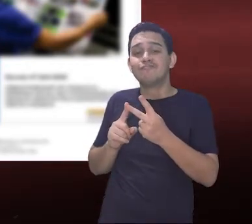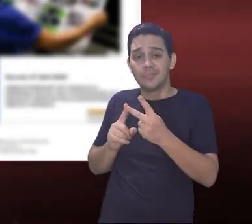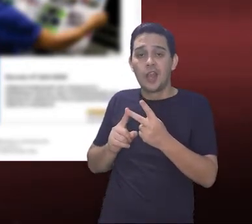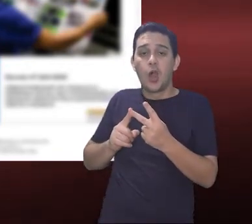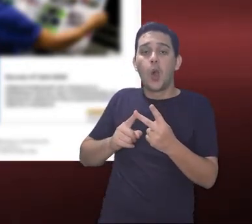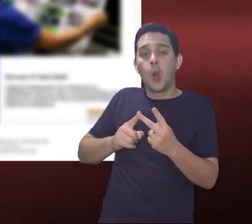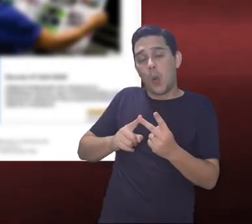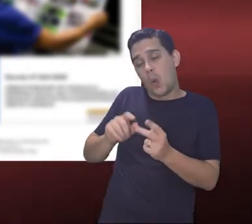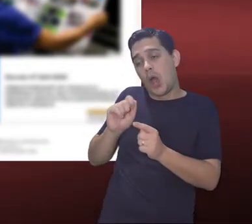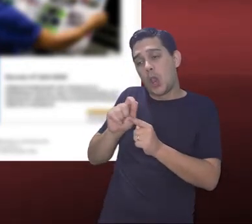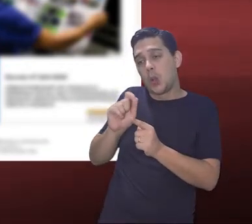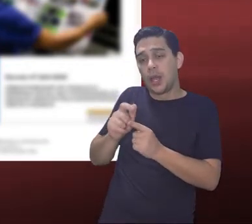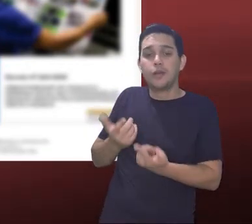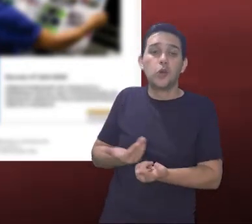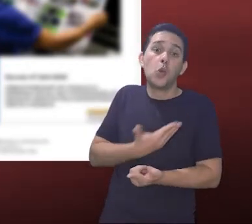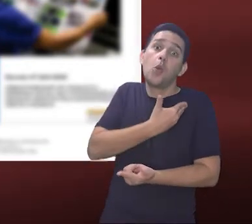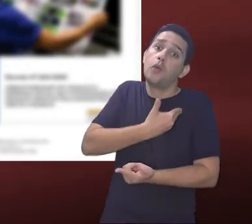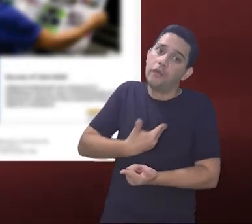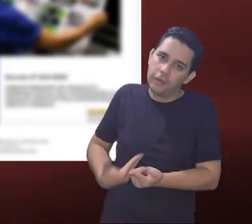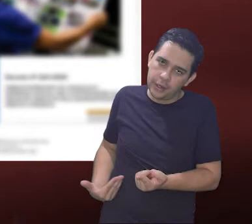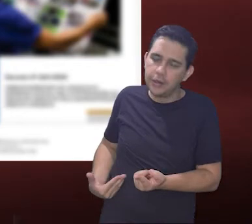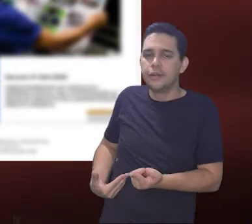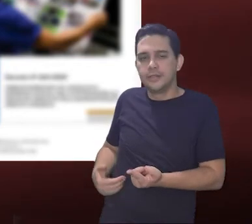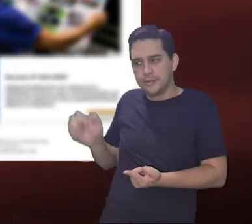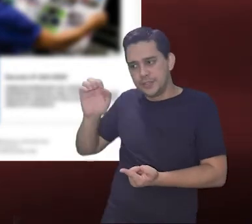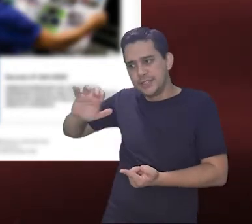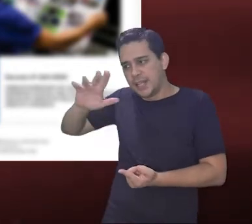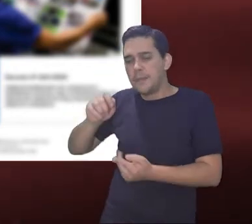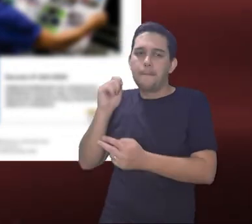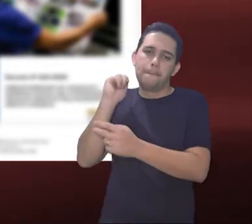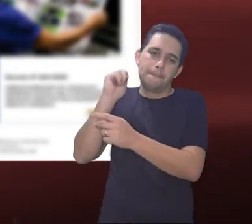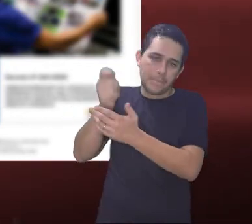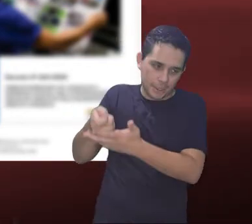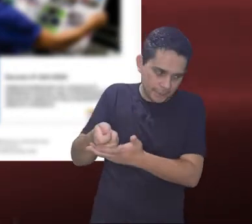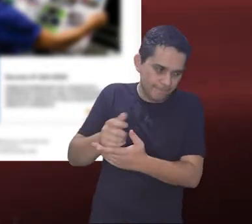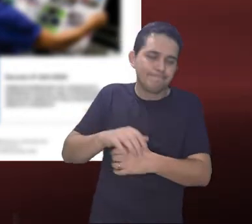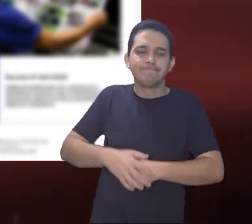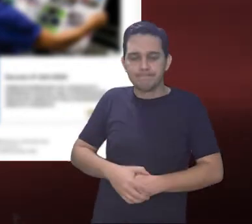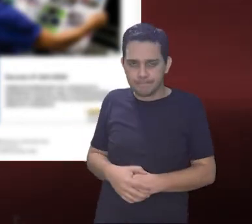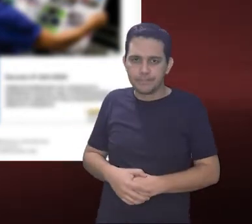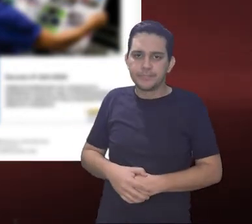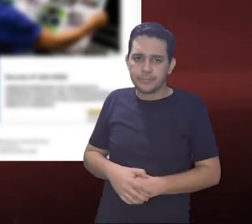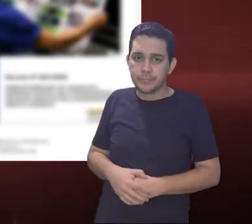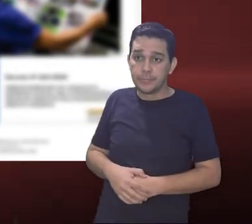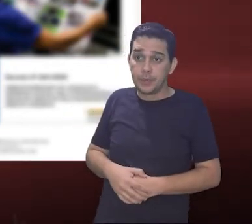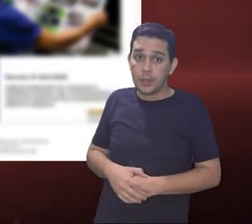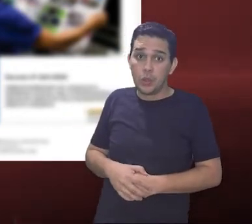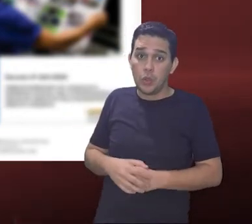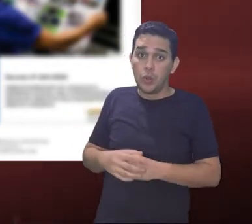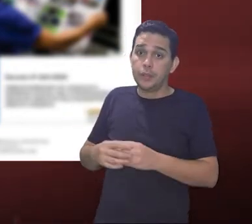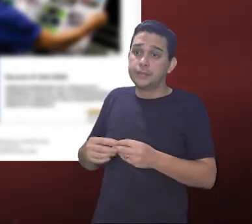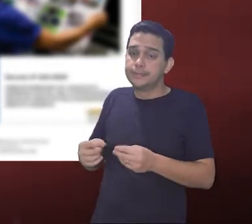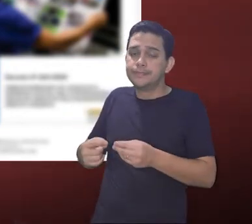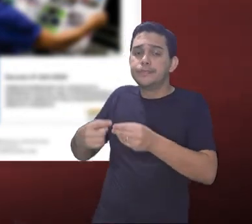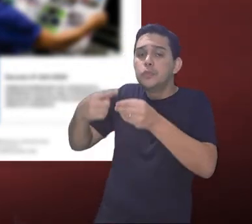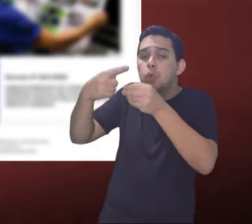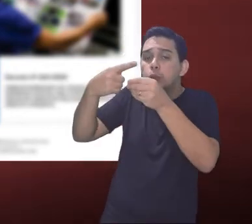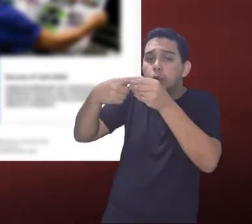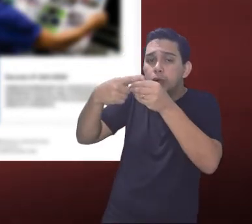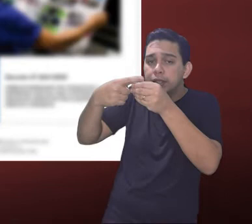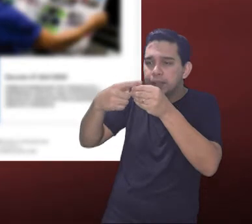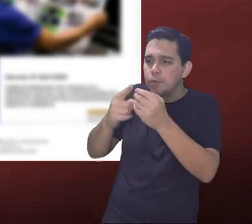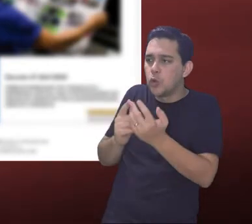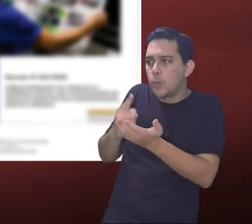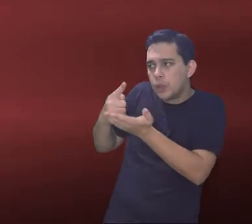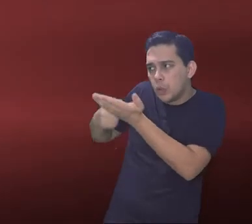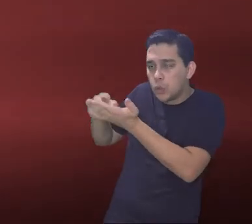vítimas das chuvas desse ano, do dia 15 de fevereiro e 20 de março, ele acordou com o Estado em fazer uma complementação do